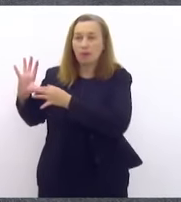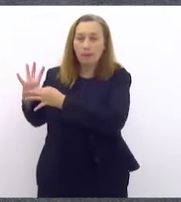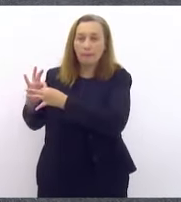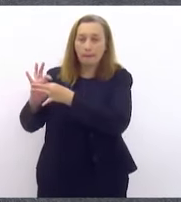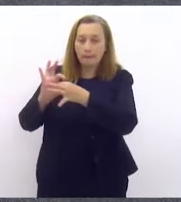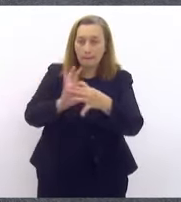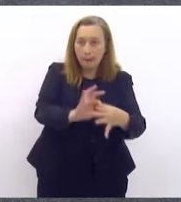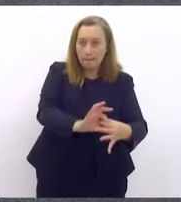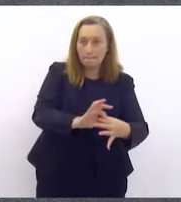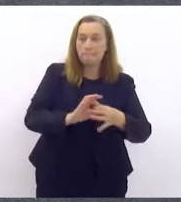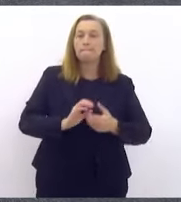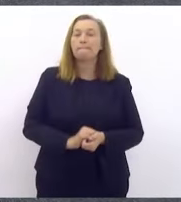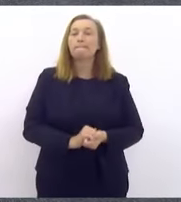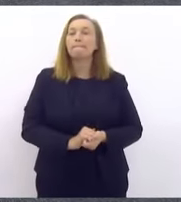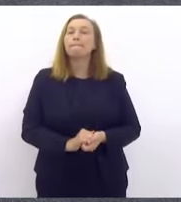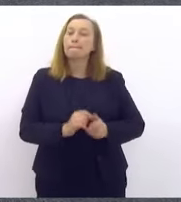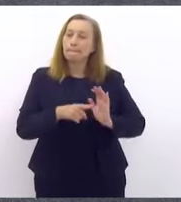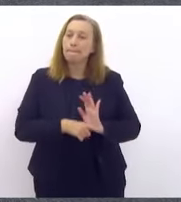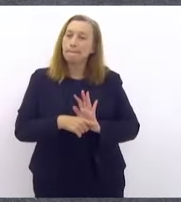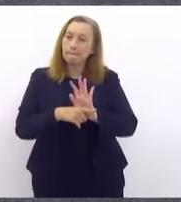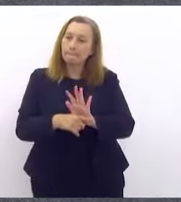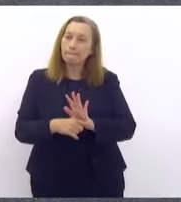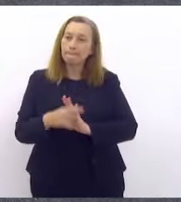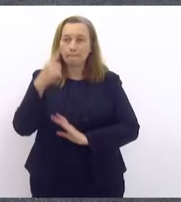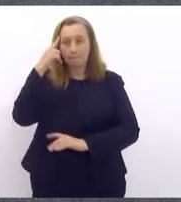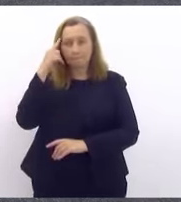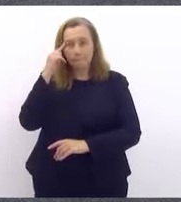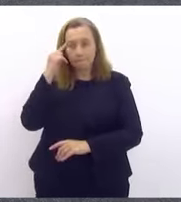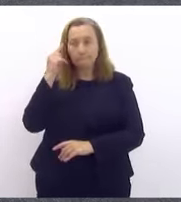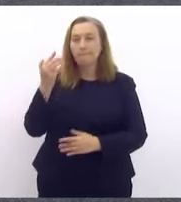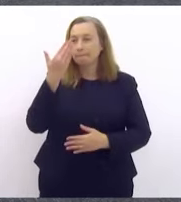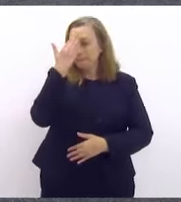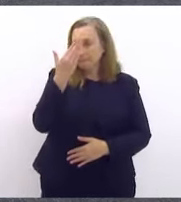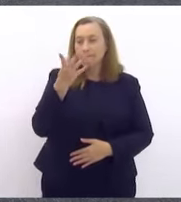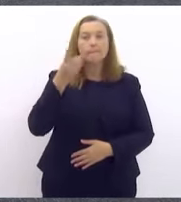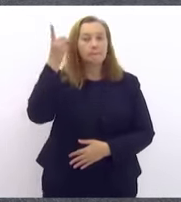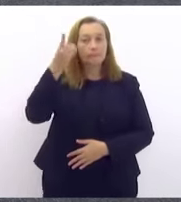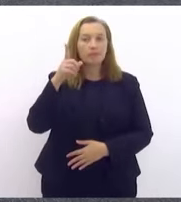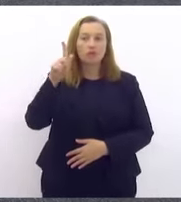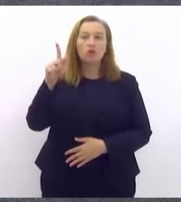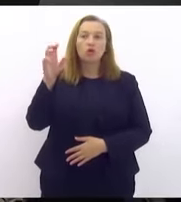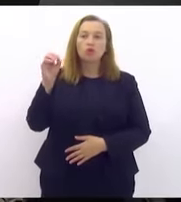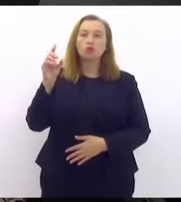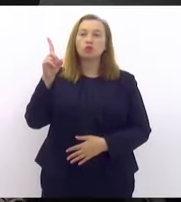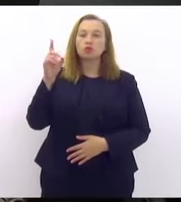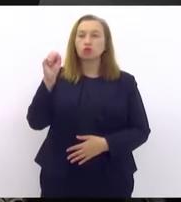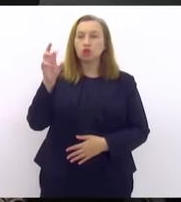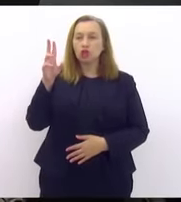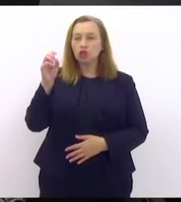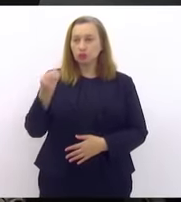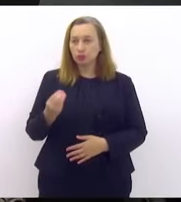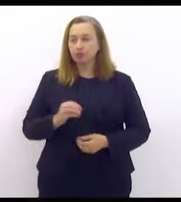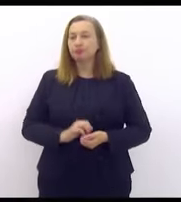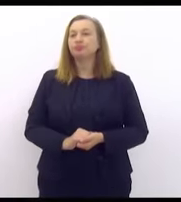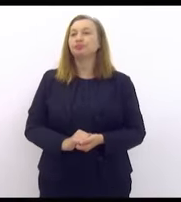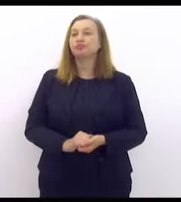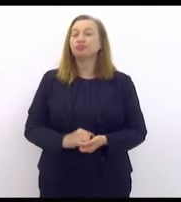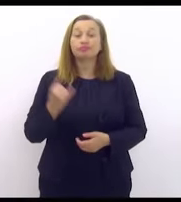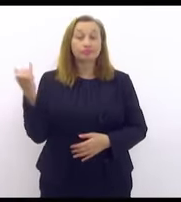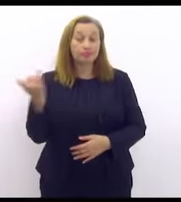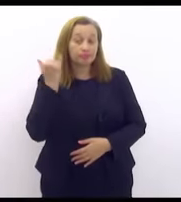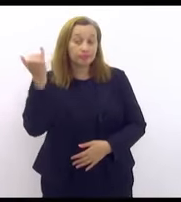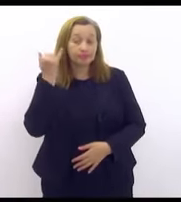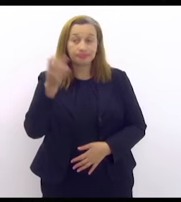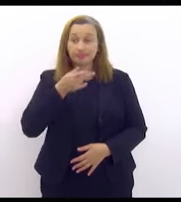e tentando contribuir com a linha de raciocínio. Obrigado. Queria agradecer ao deputado Cozolino por ter feito essa intervenção